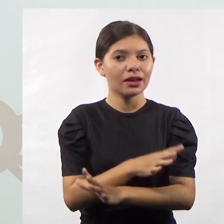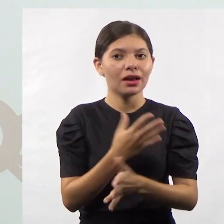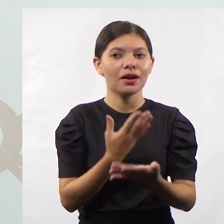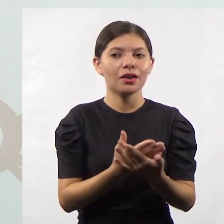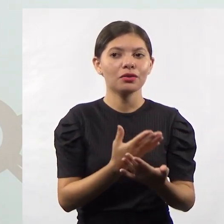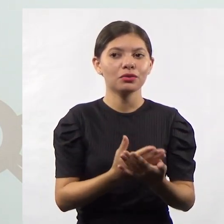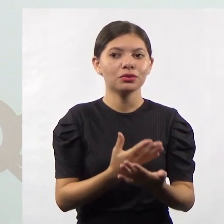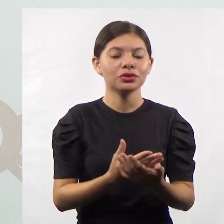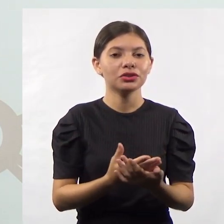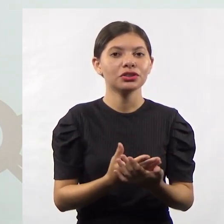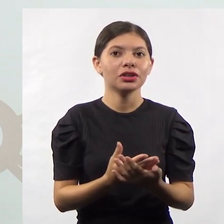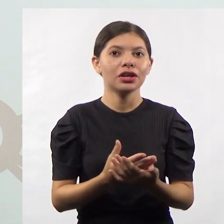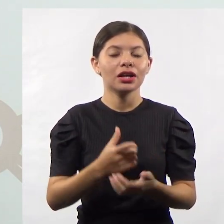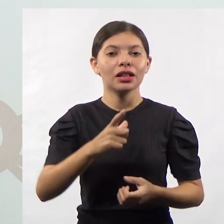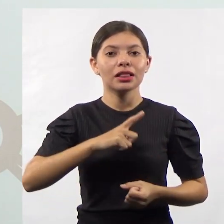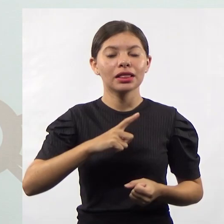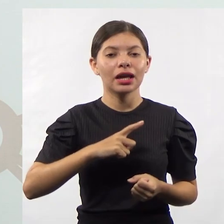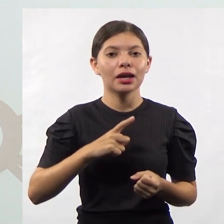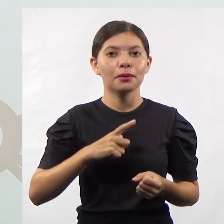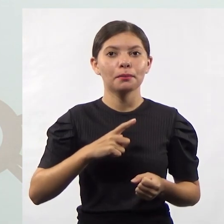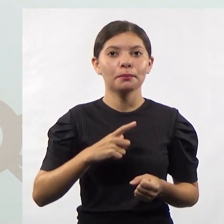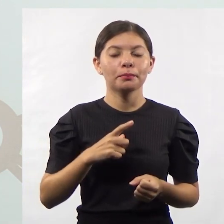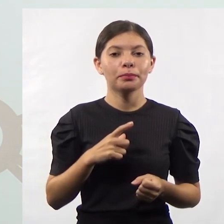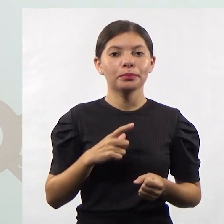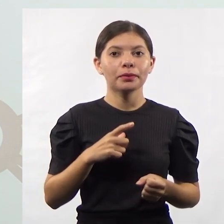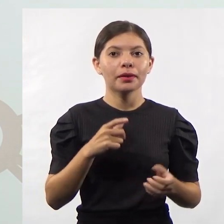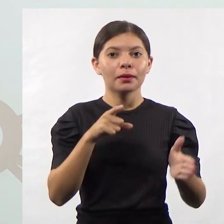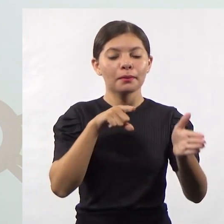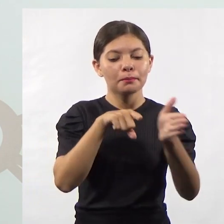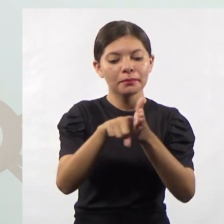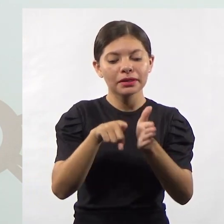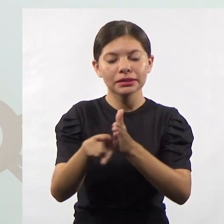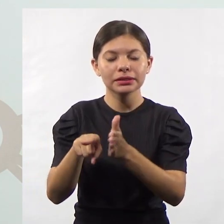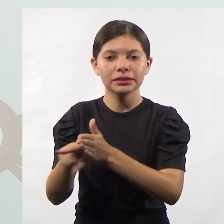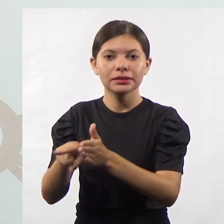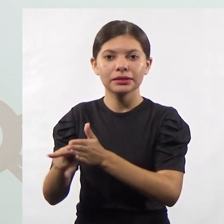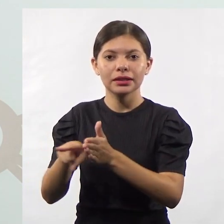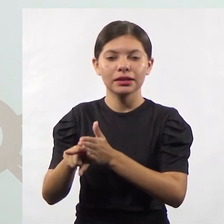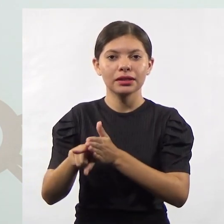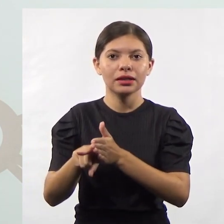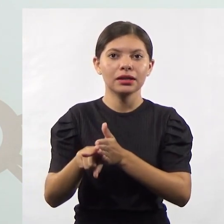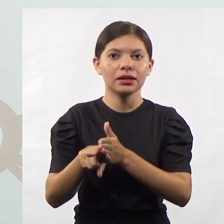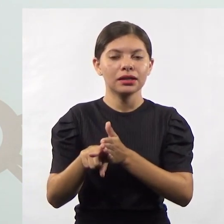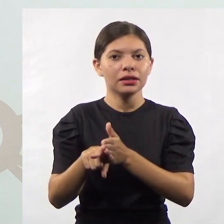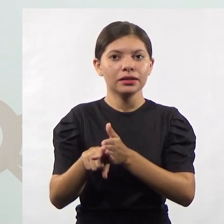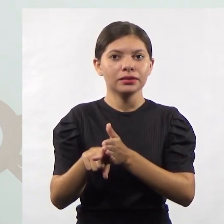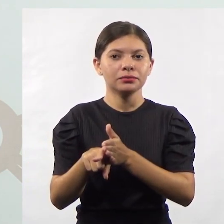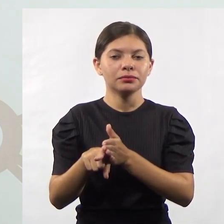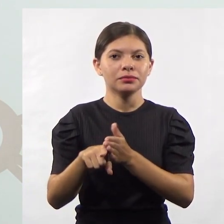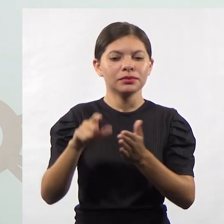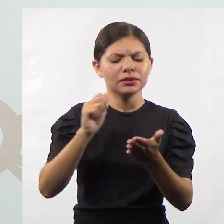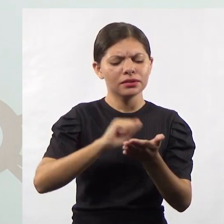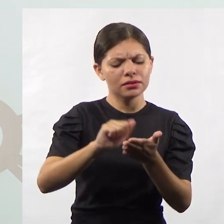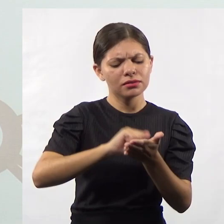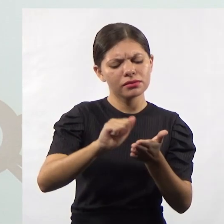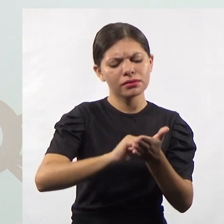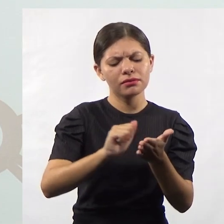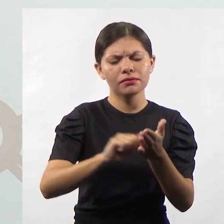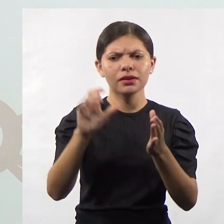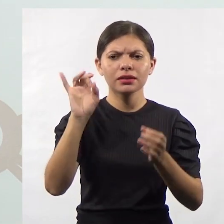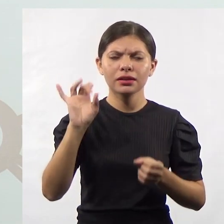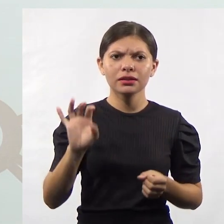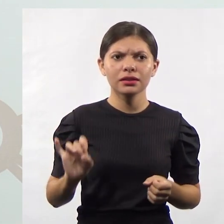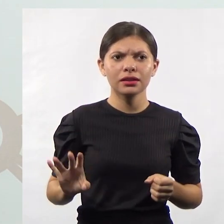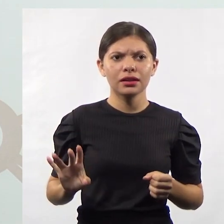esse episódio, a gente tem ali, ó, pesquisa descritiva. E a pesquisa descritiva você vai escrever nesses detalhes do que